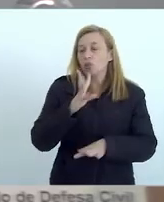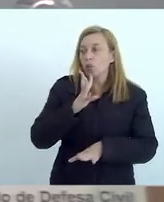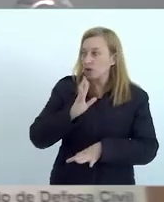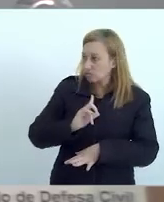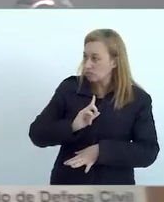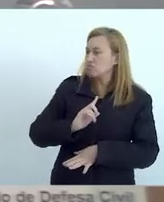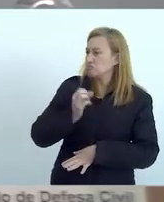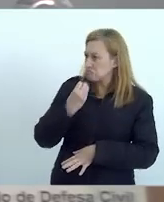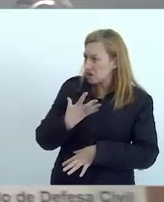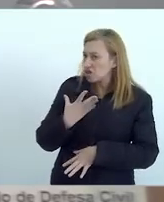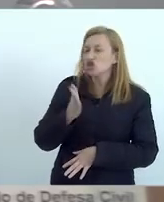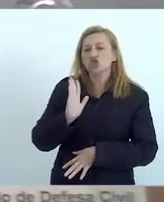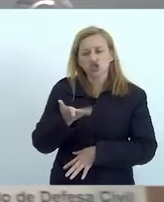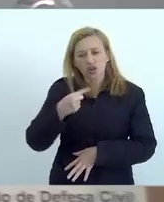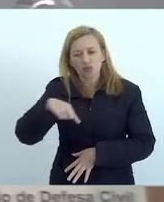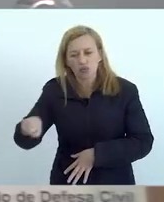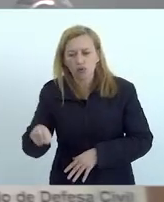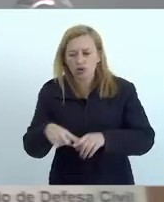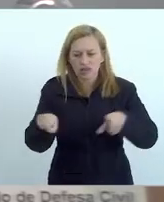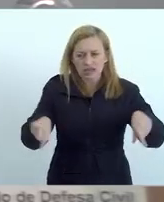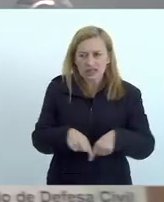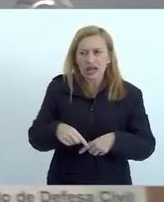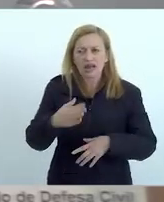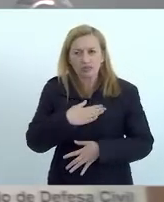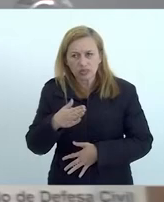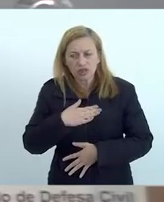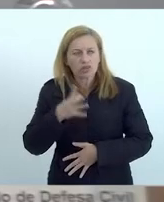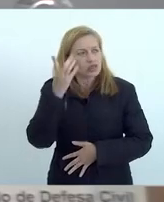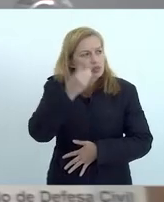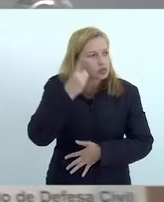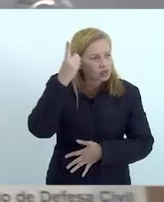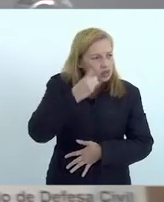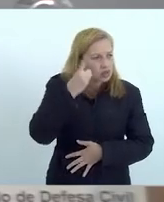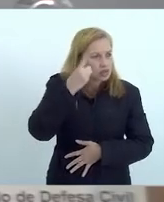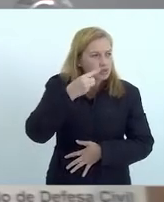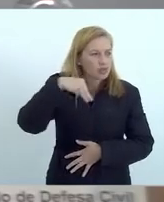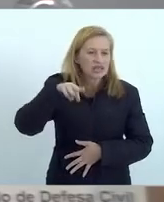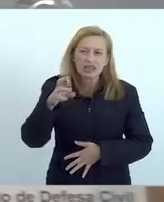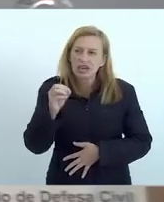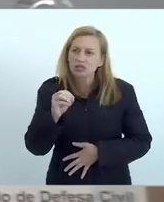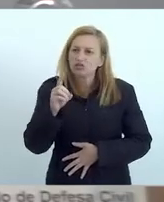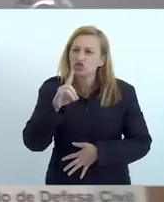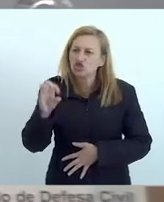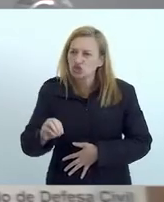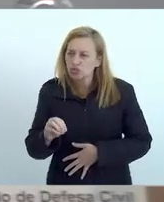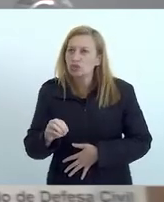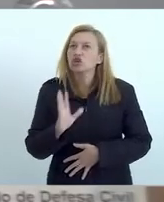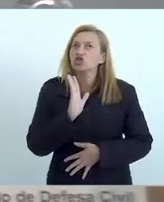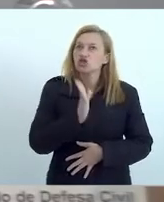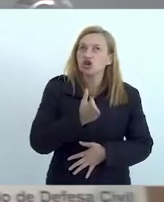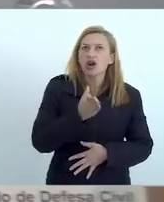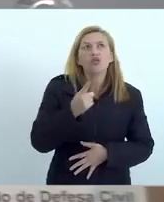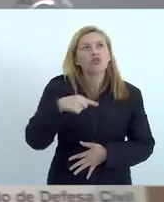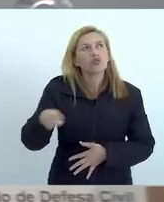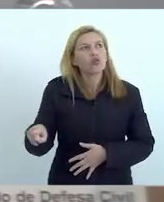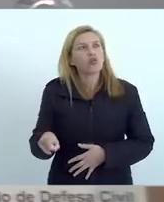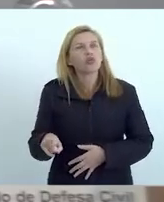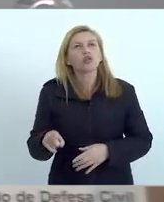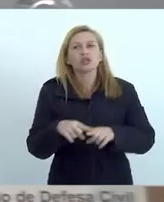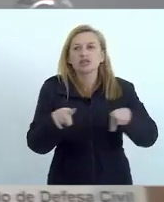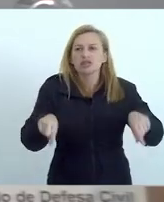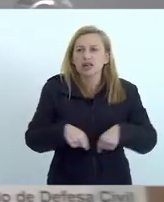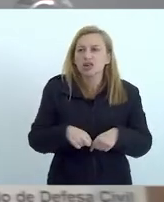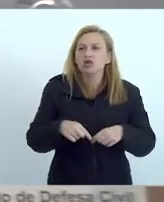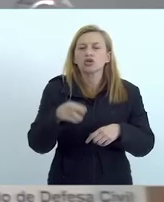que já esteve no meu gabinete um deputado Marcelo do seu dinheiro e já esteve no no meu gabinete